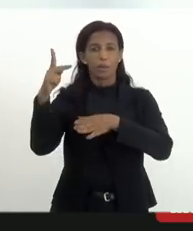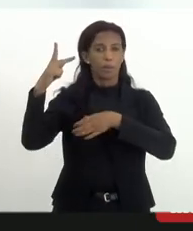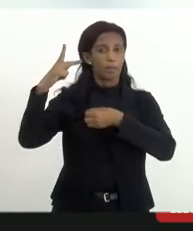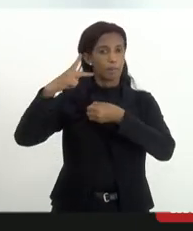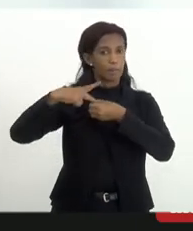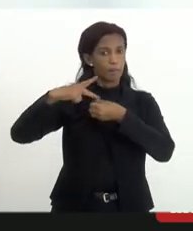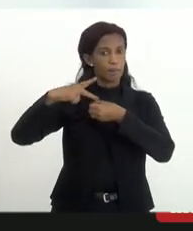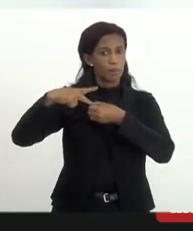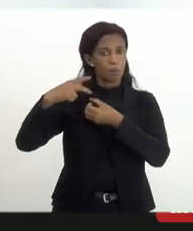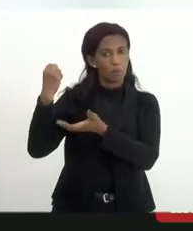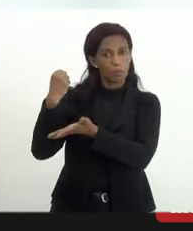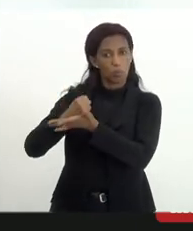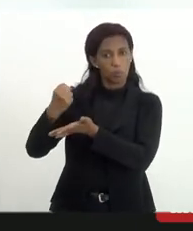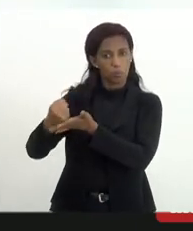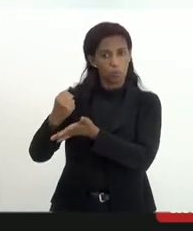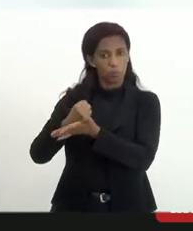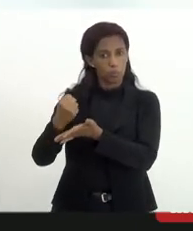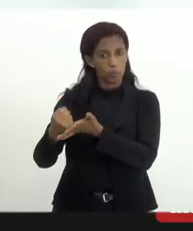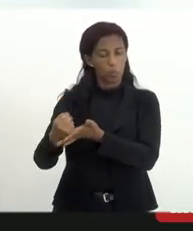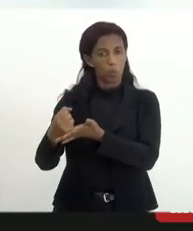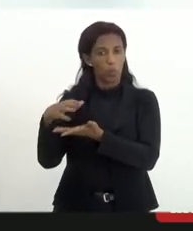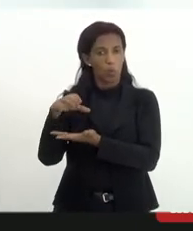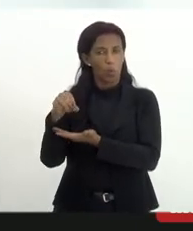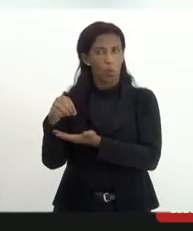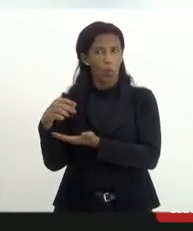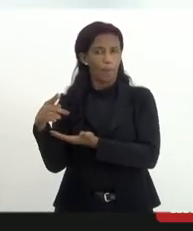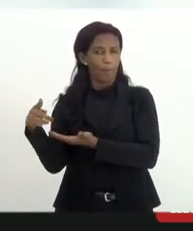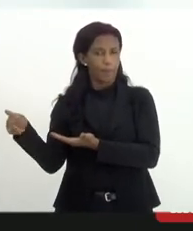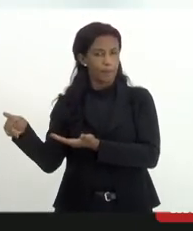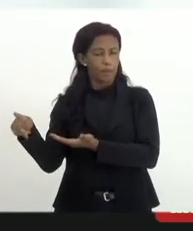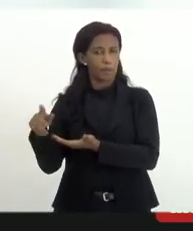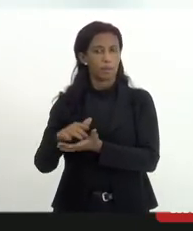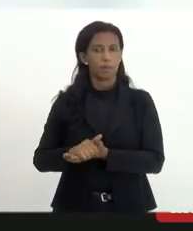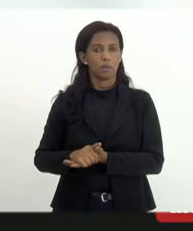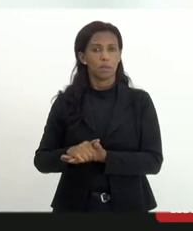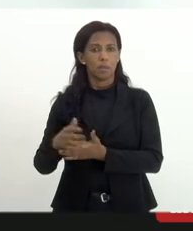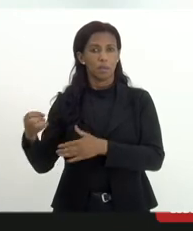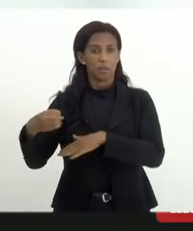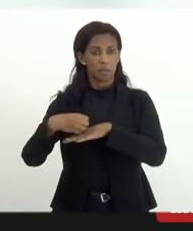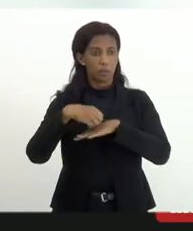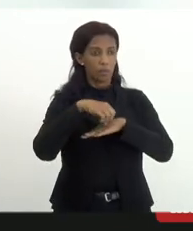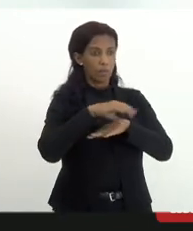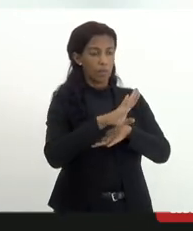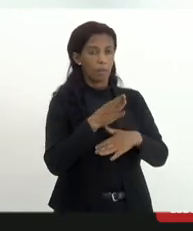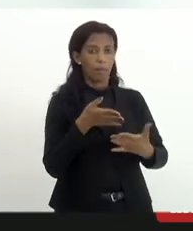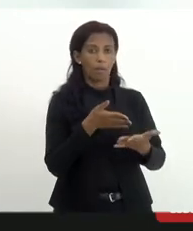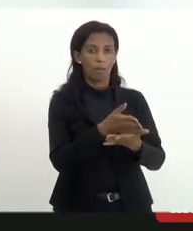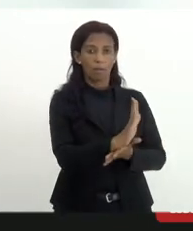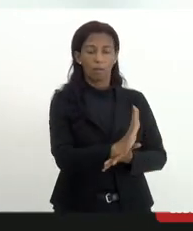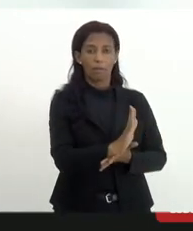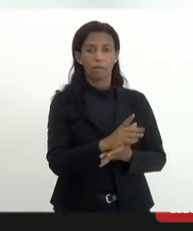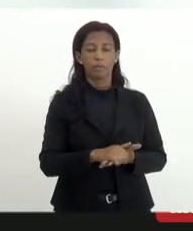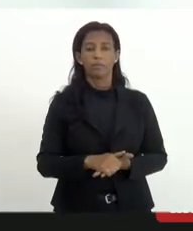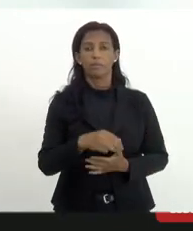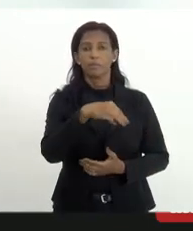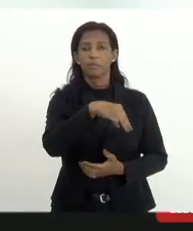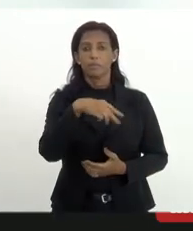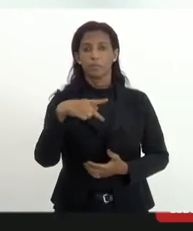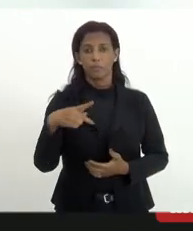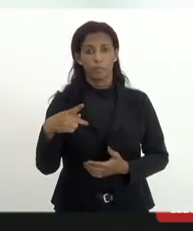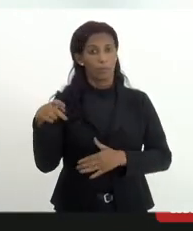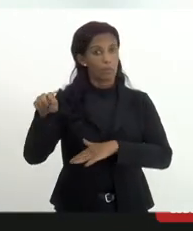Petrobras contratou a COP e que foram encaminhados à aprovação do Ministério